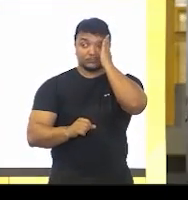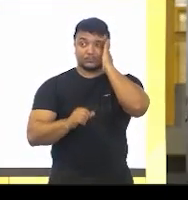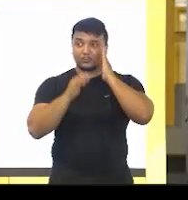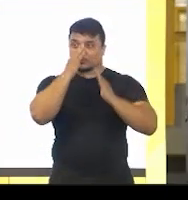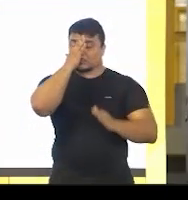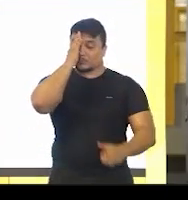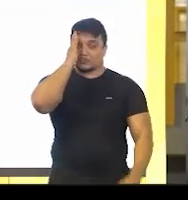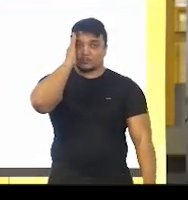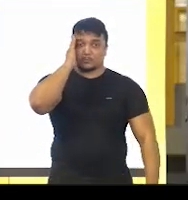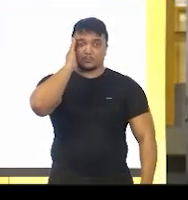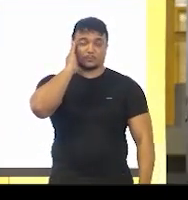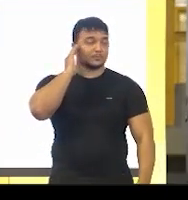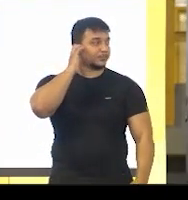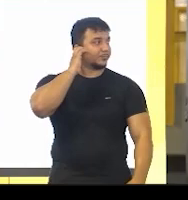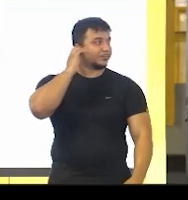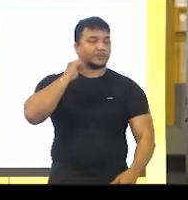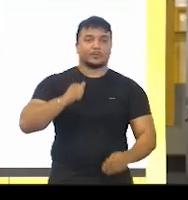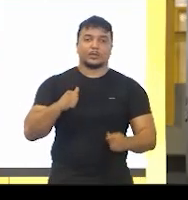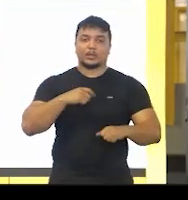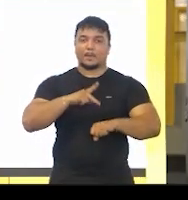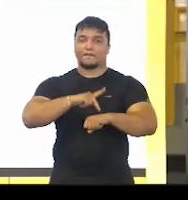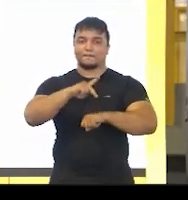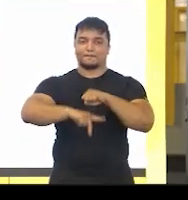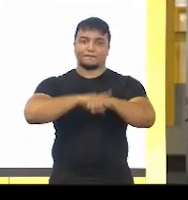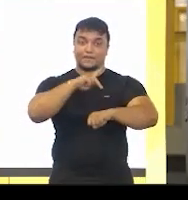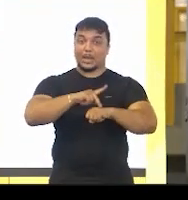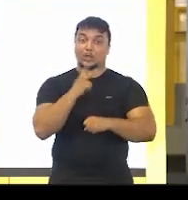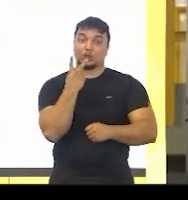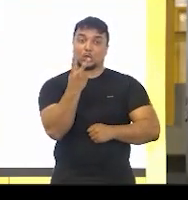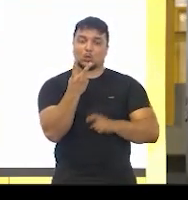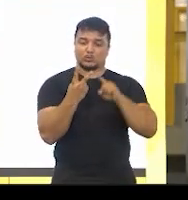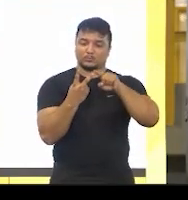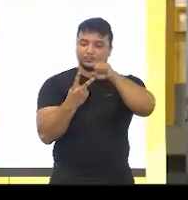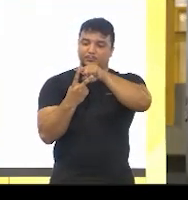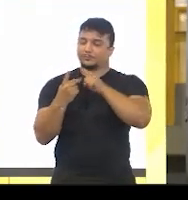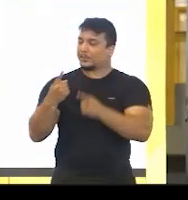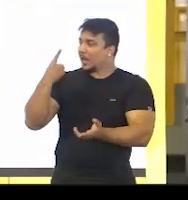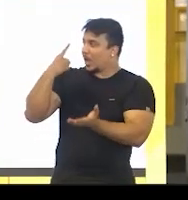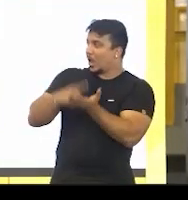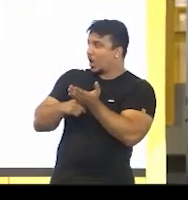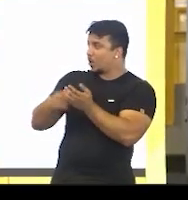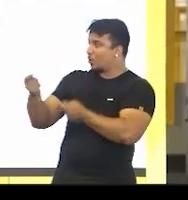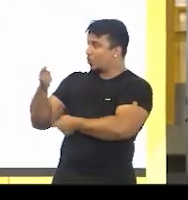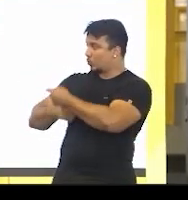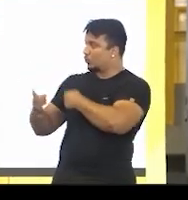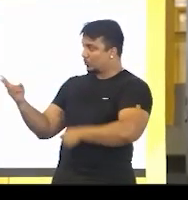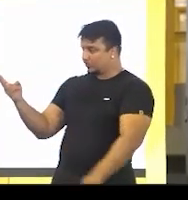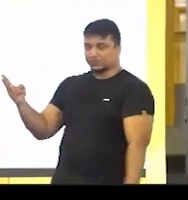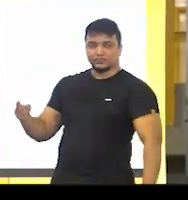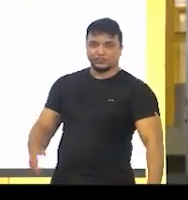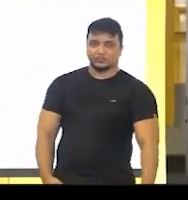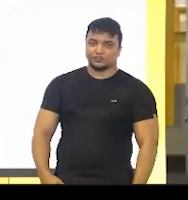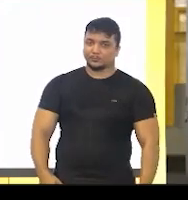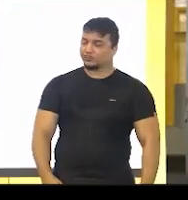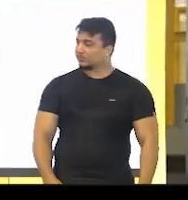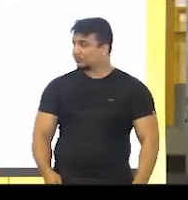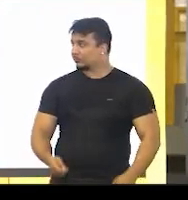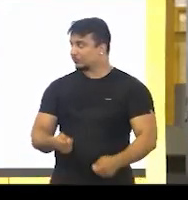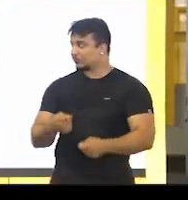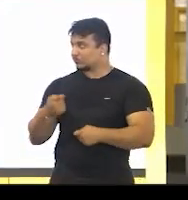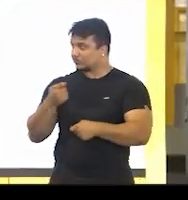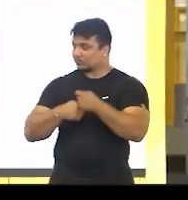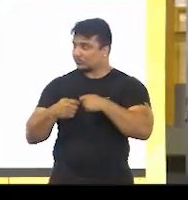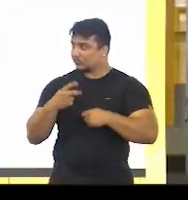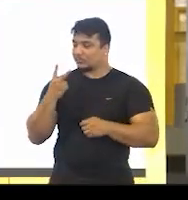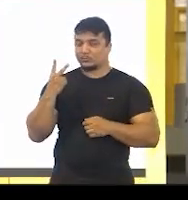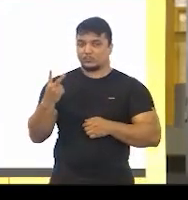GGlândia e Mardenlândia resolvem fazer um acordo econômico. Fechamos um acordo econômico.